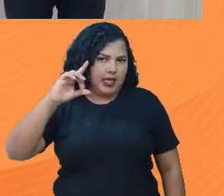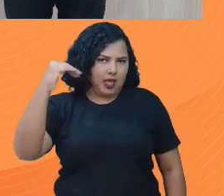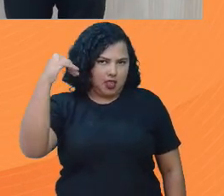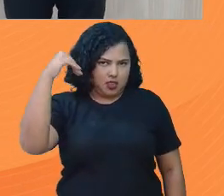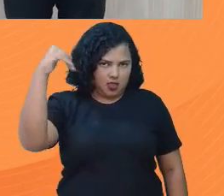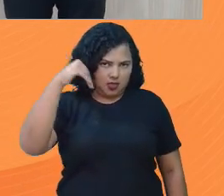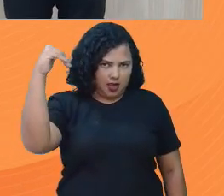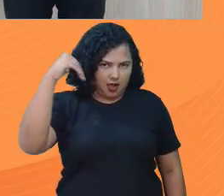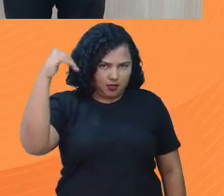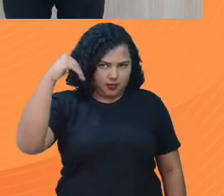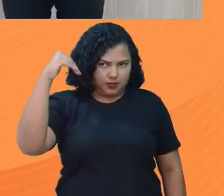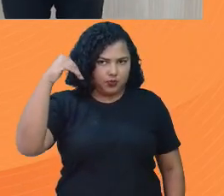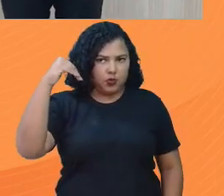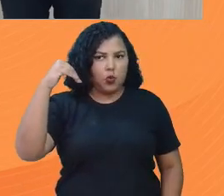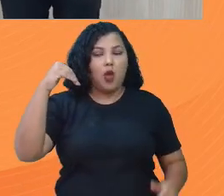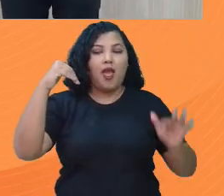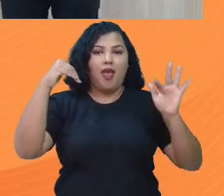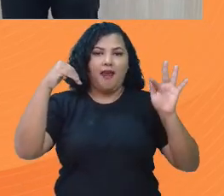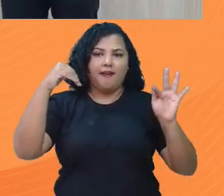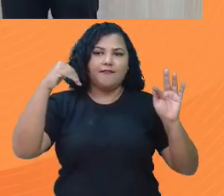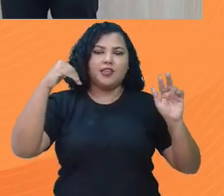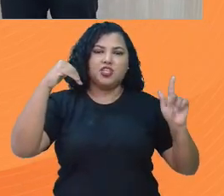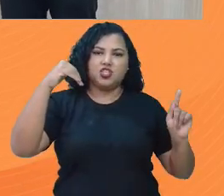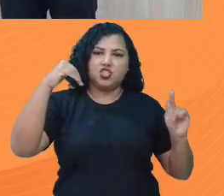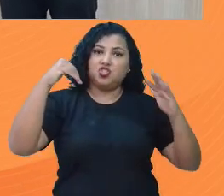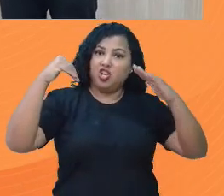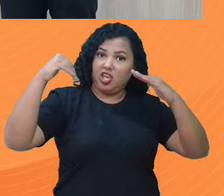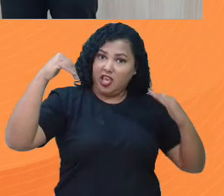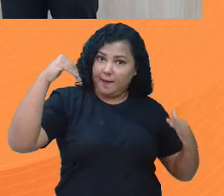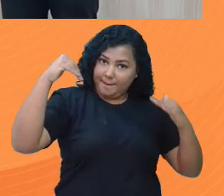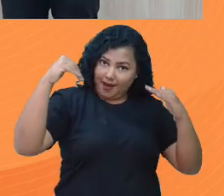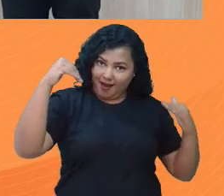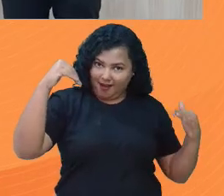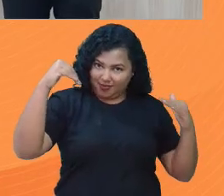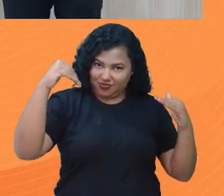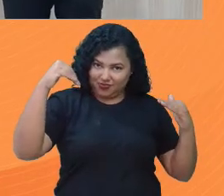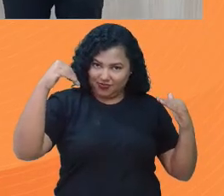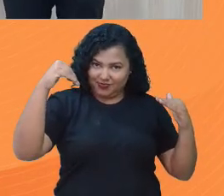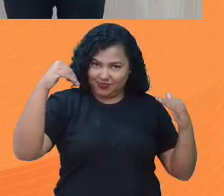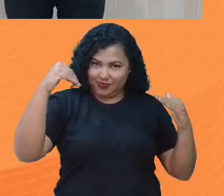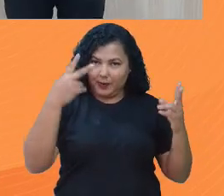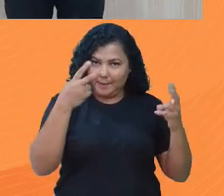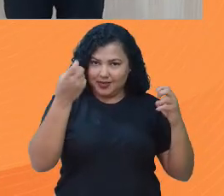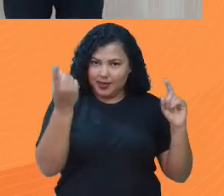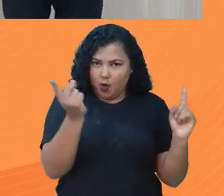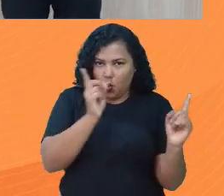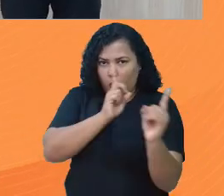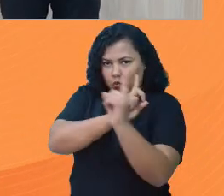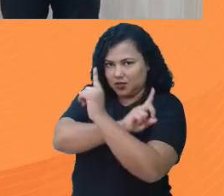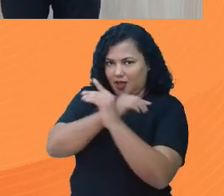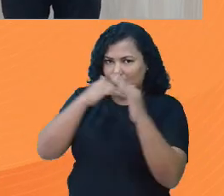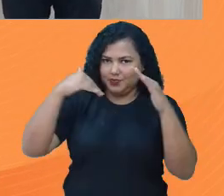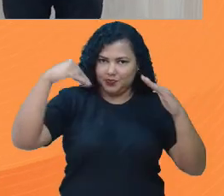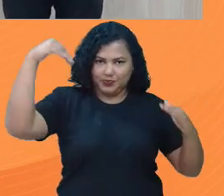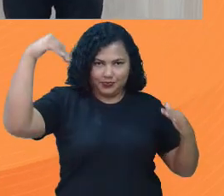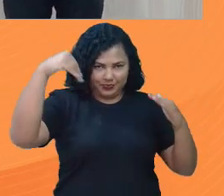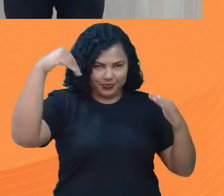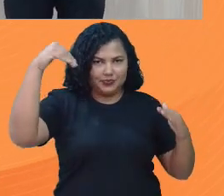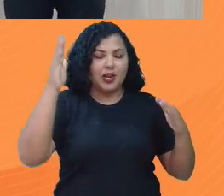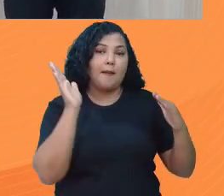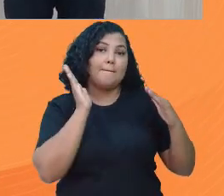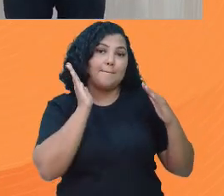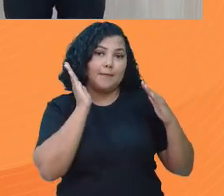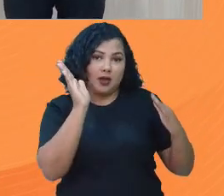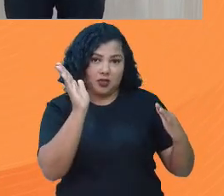lado, certo? E os ângulos F e G estão do outro lado, sendo que, pode notar, um está em cima e o outro